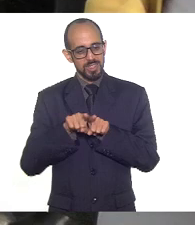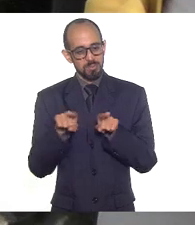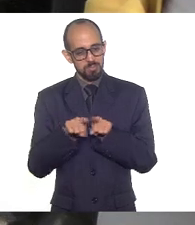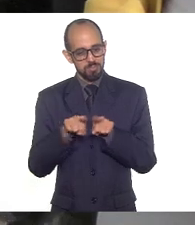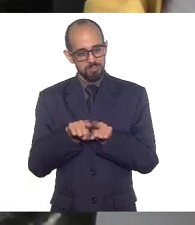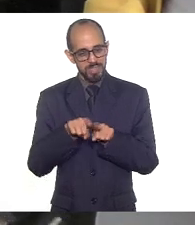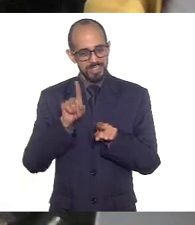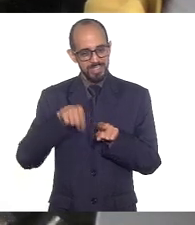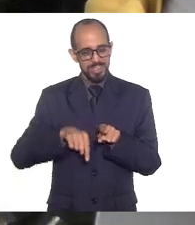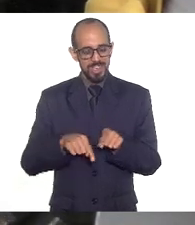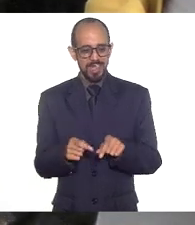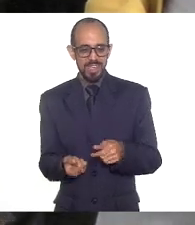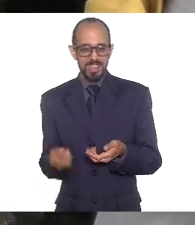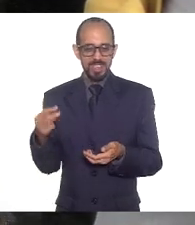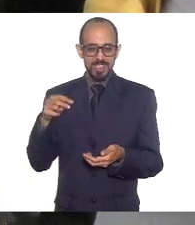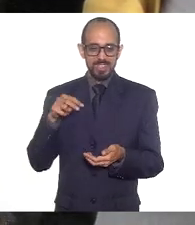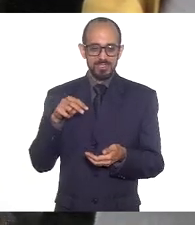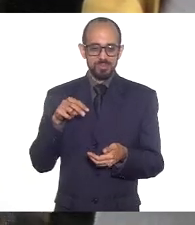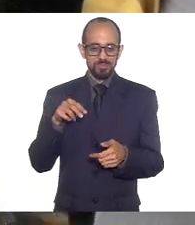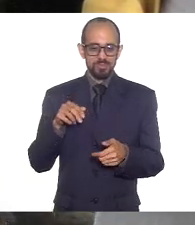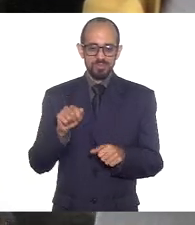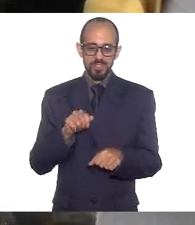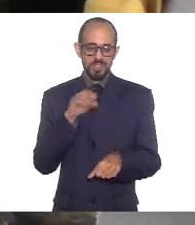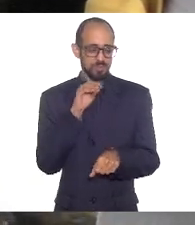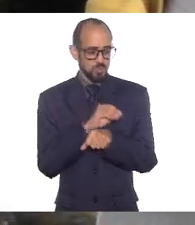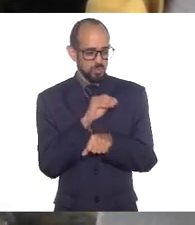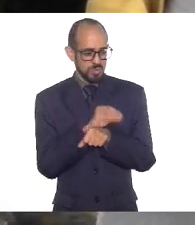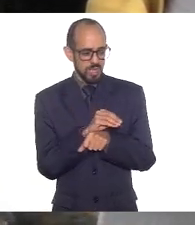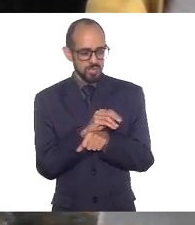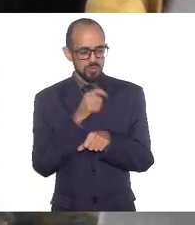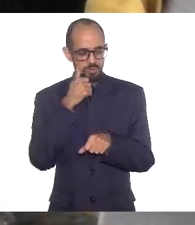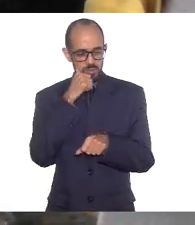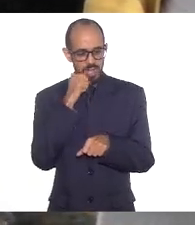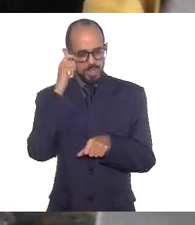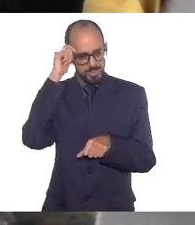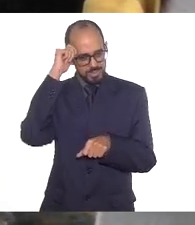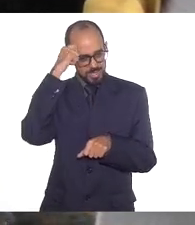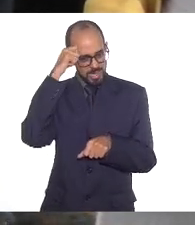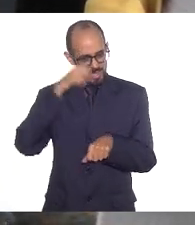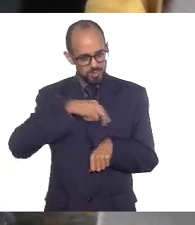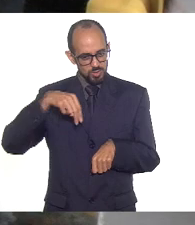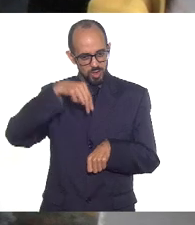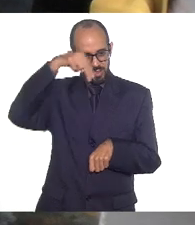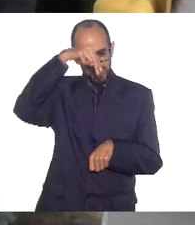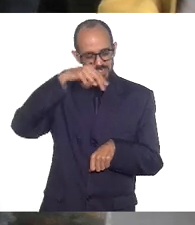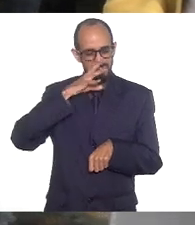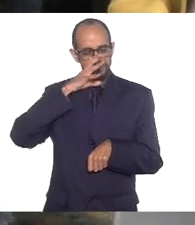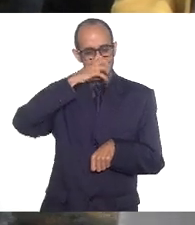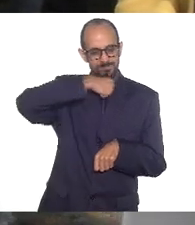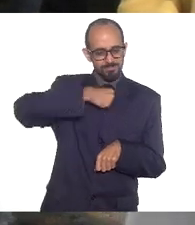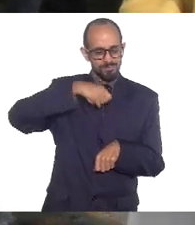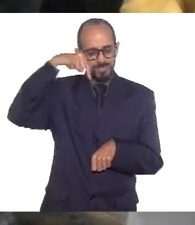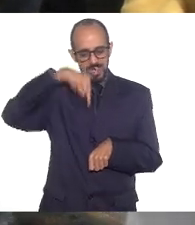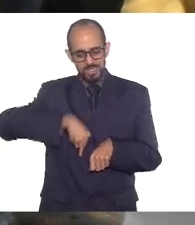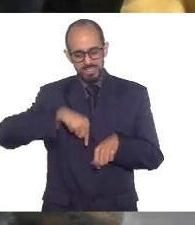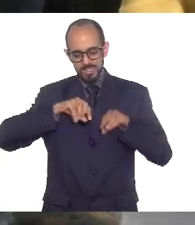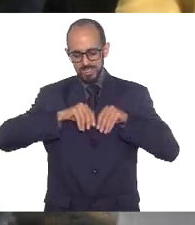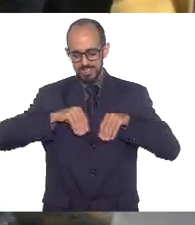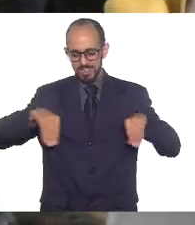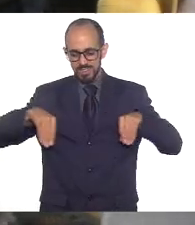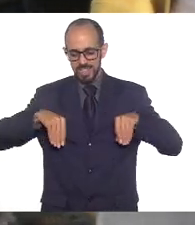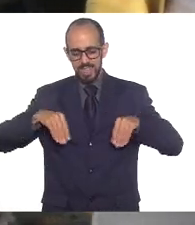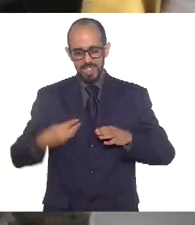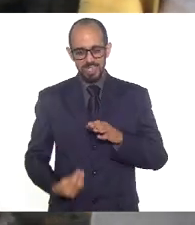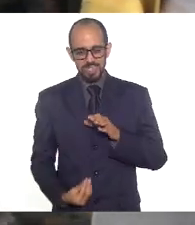matriarcado forçado mas Tratado de mulheres negras Nordestinas que resistiram bravamente aqui nessa terra